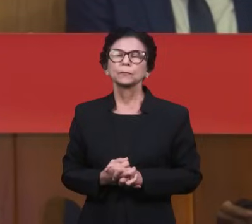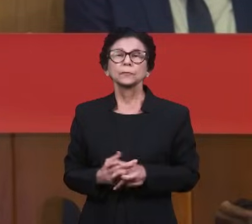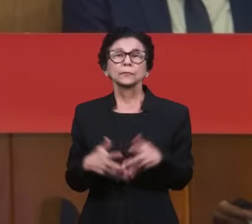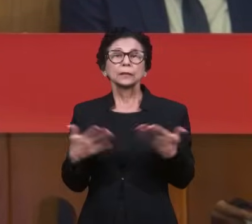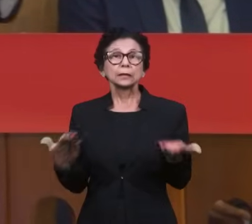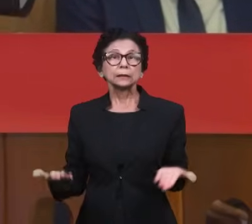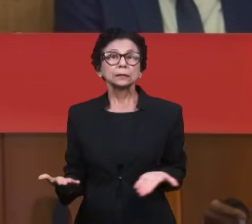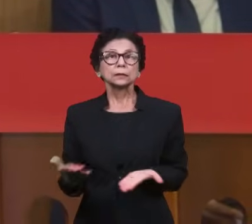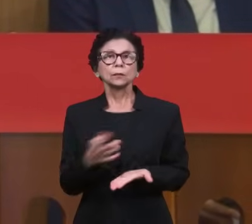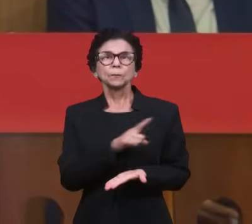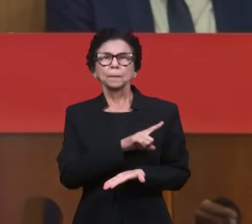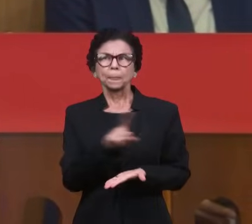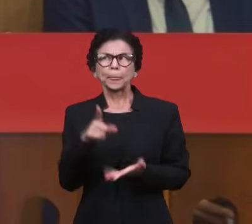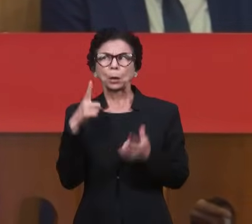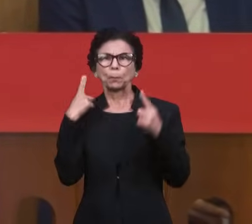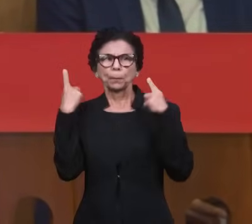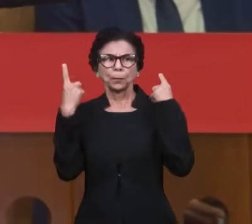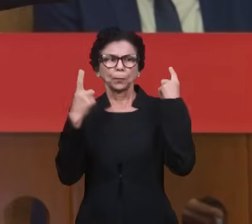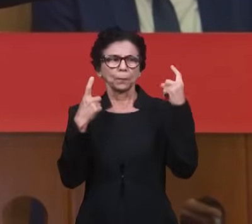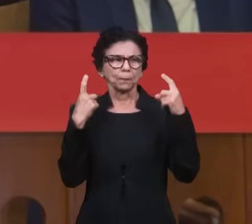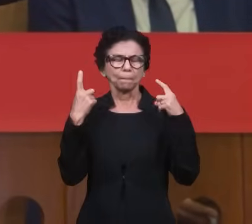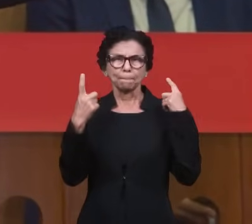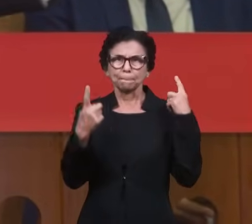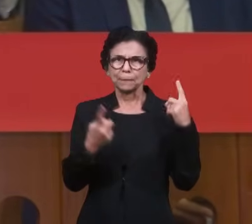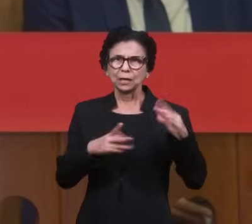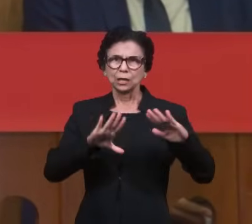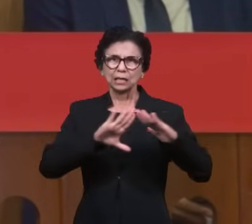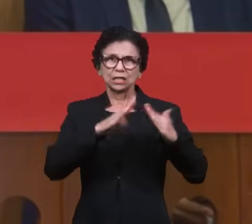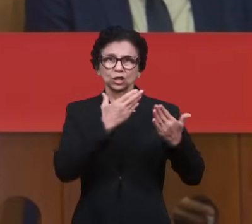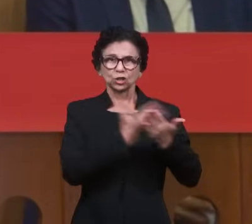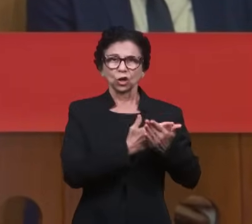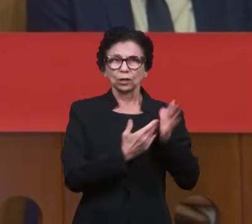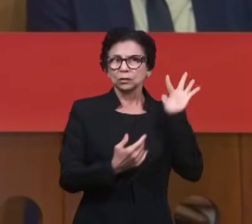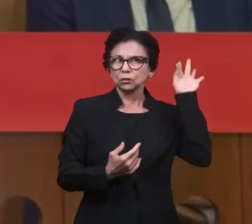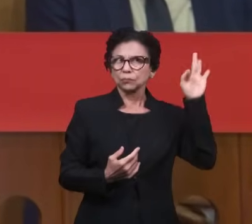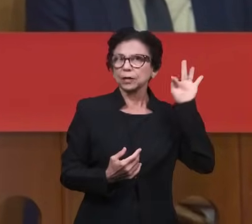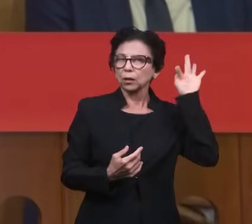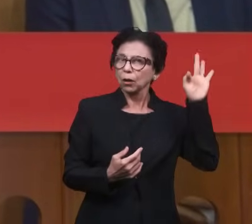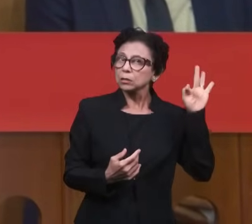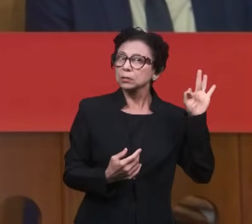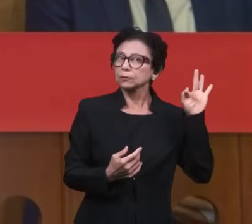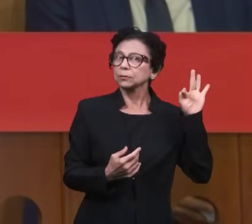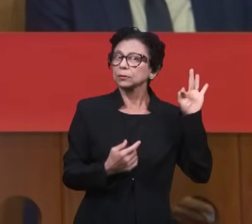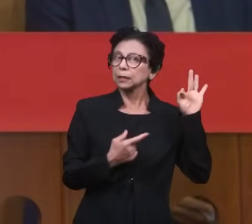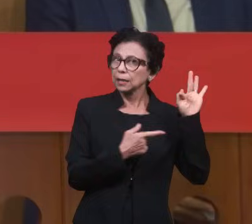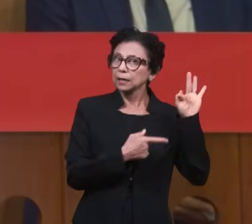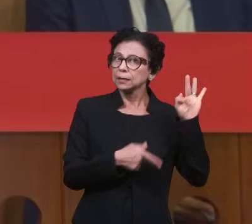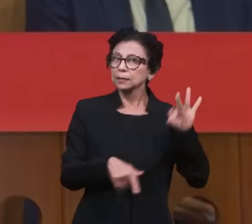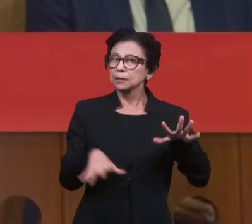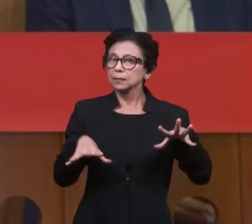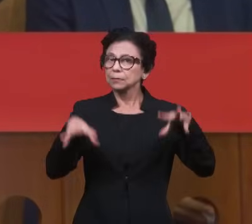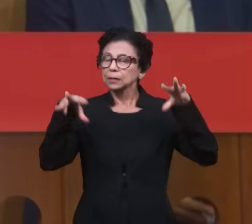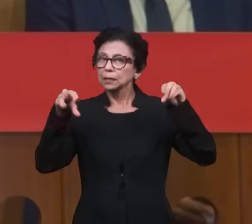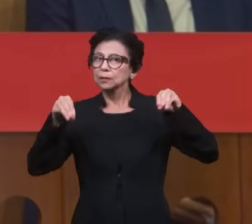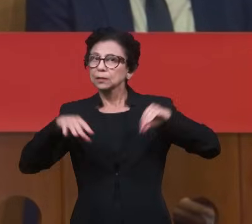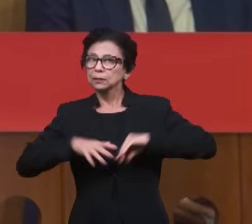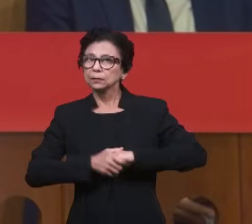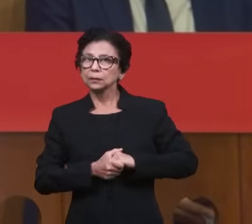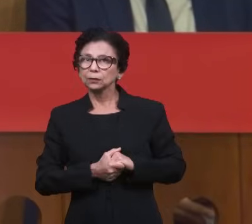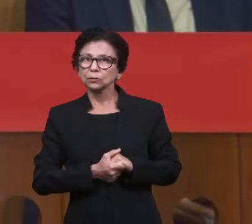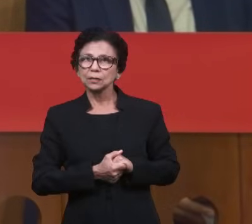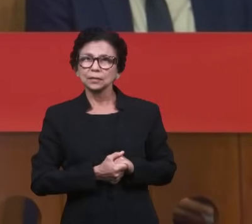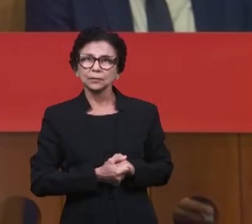estão muito preocupados, porque a escolástica medieval estava muito preocupada com a metafísica, porque